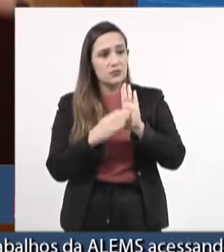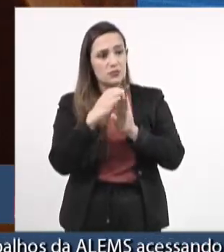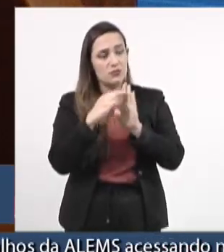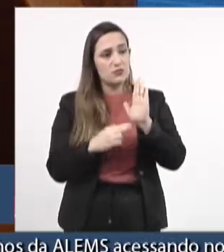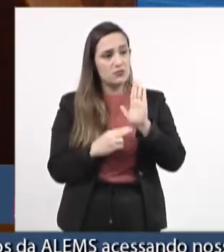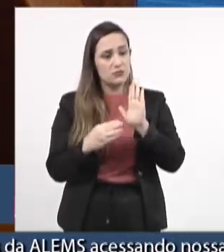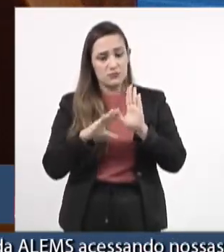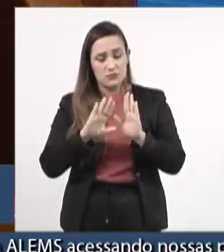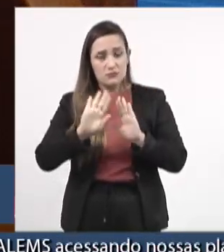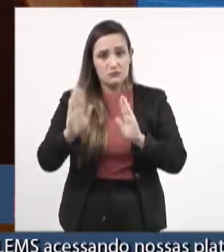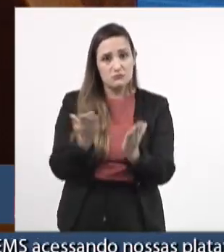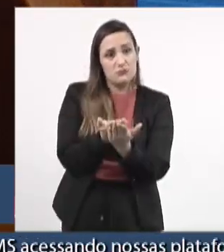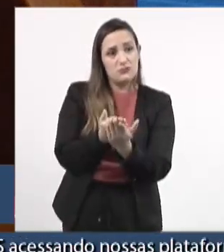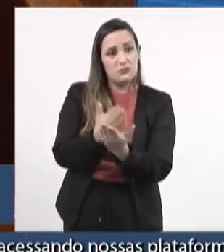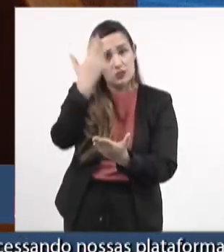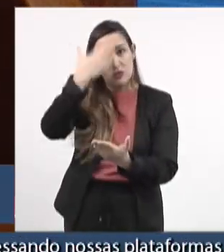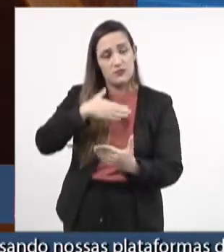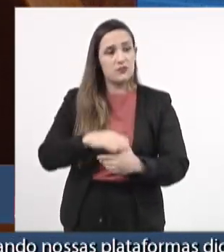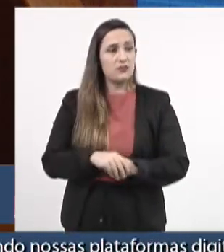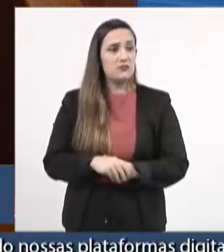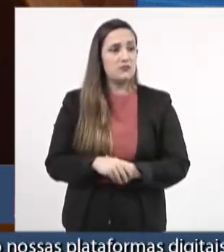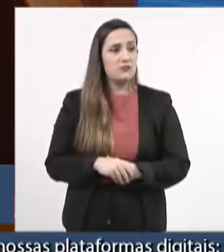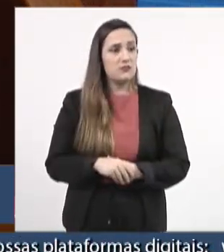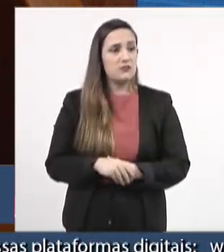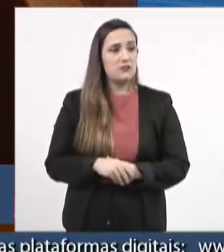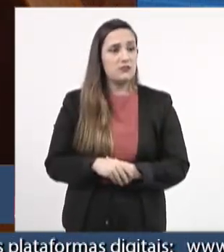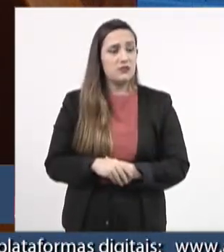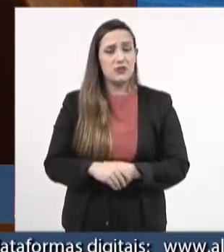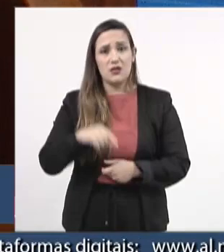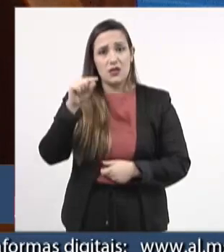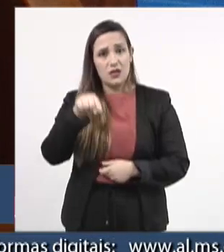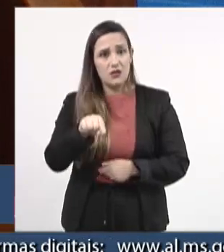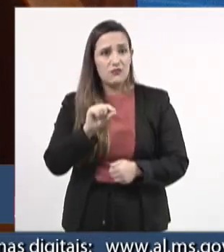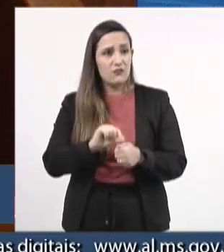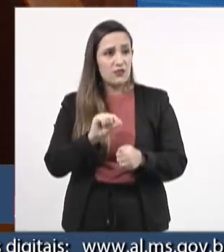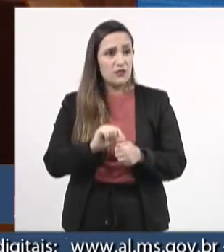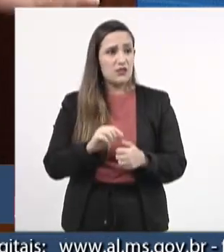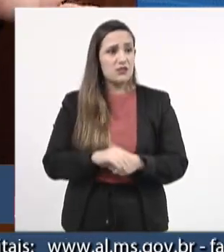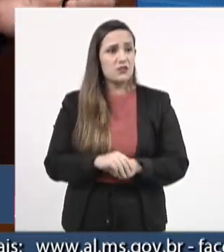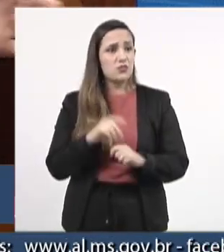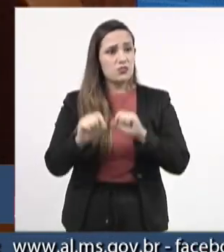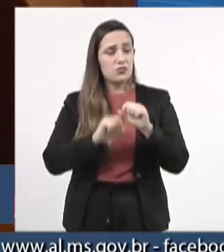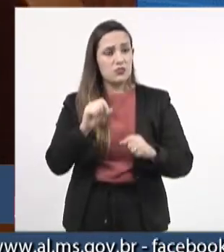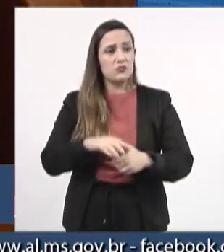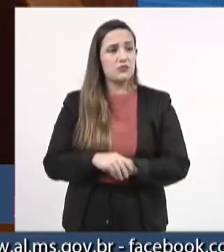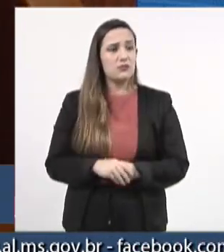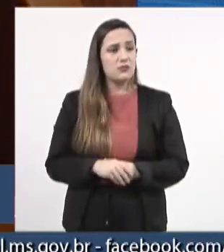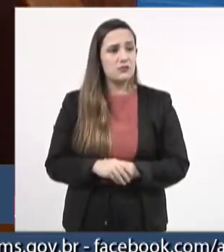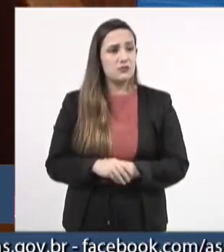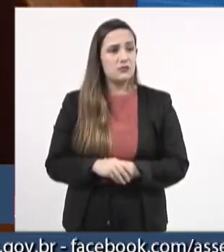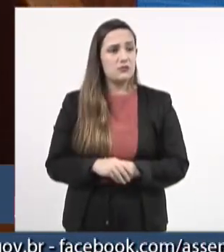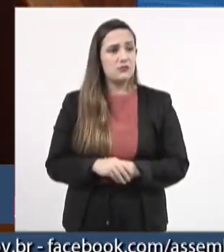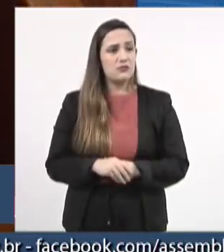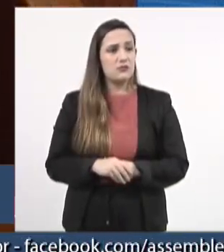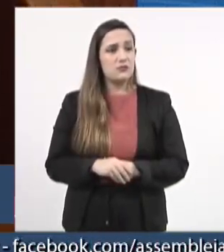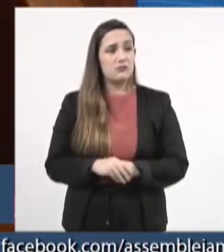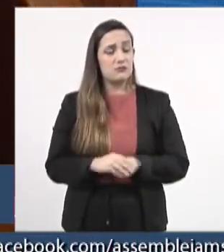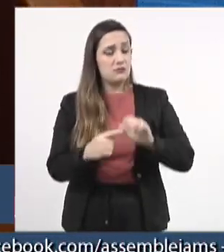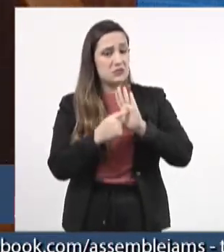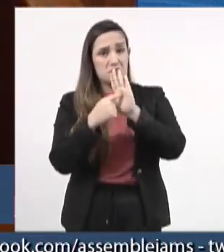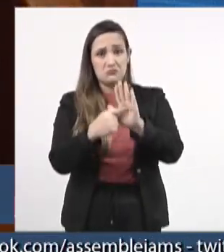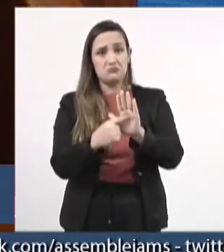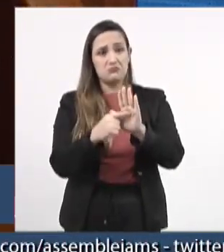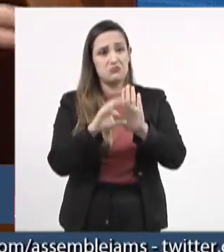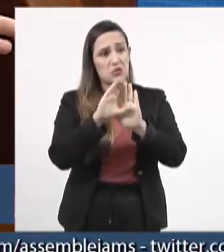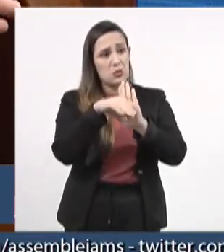currículo e comprovou que o que ele estava fazendo nada mais era do que a apresentação de um conteúdo